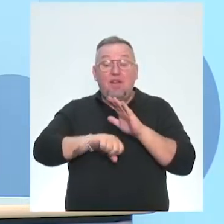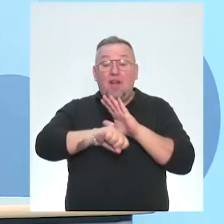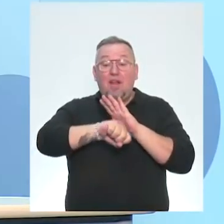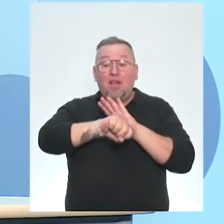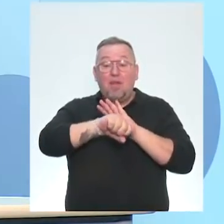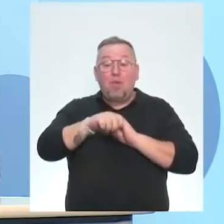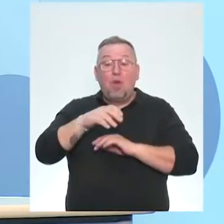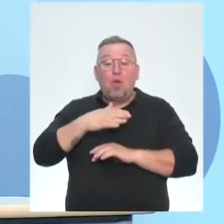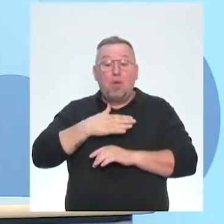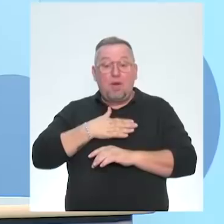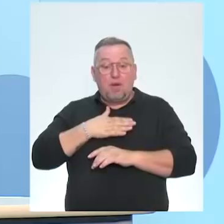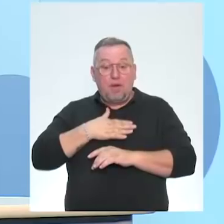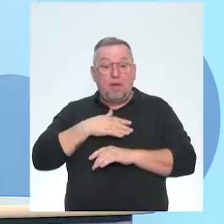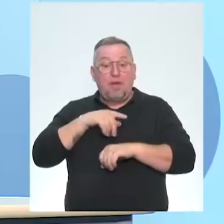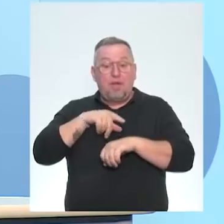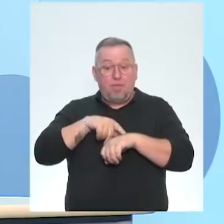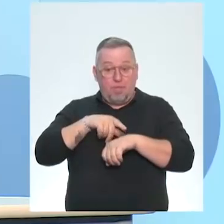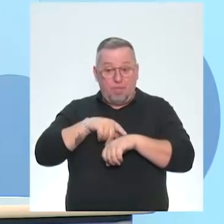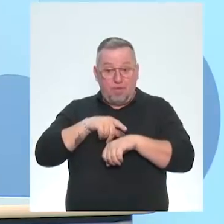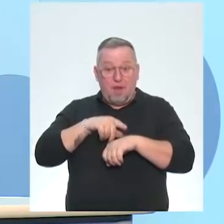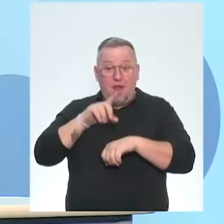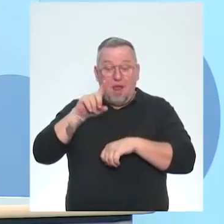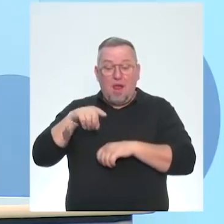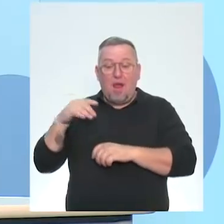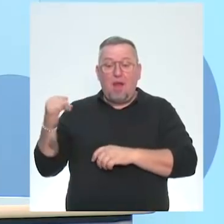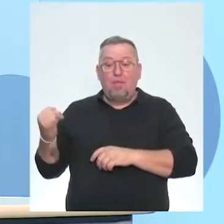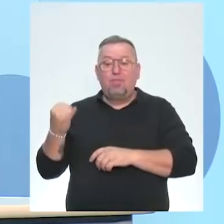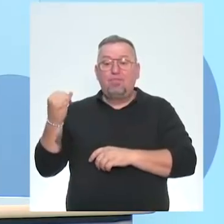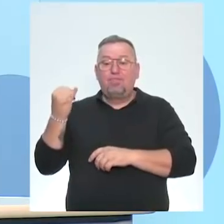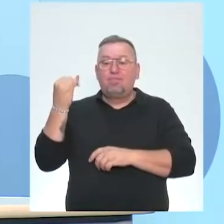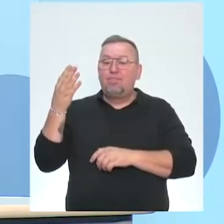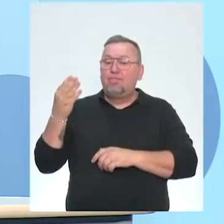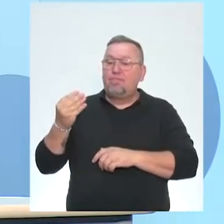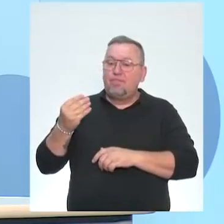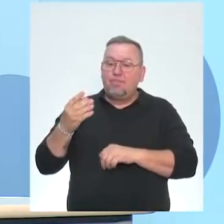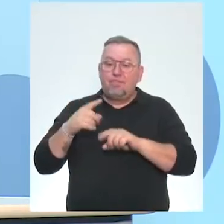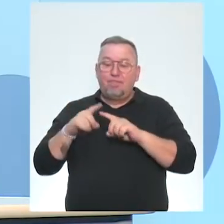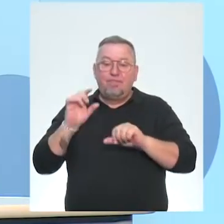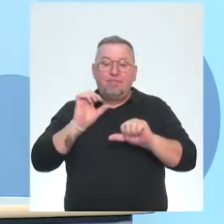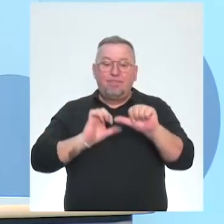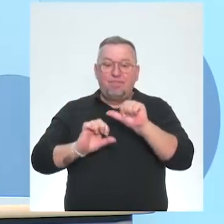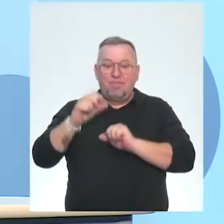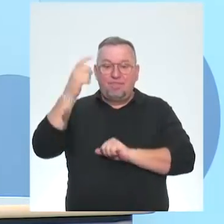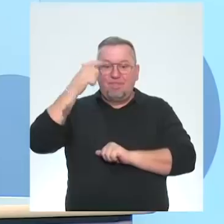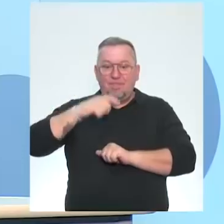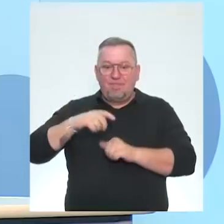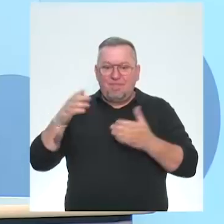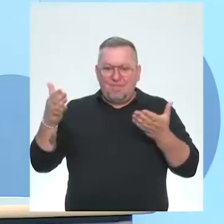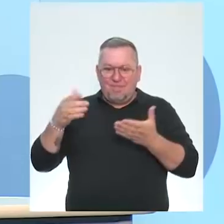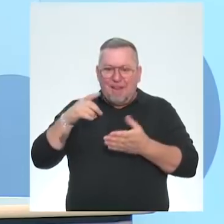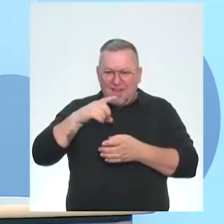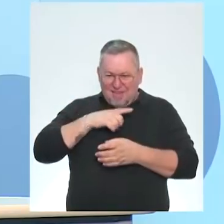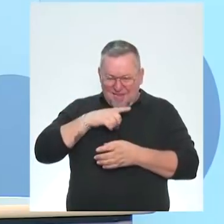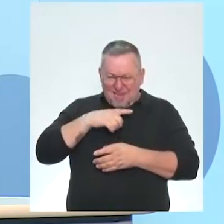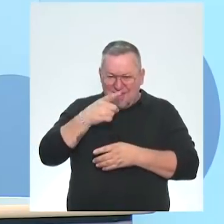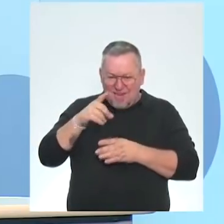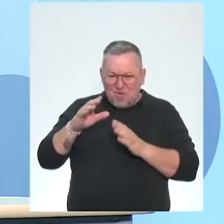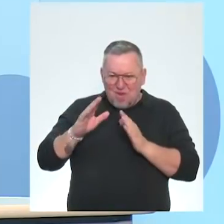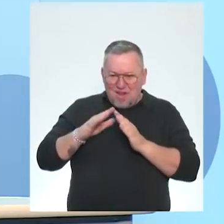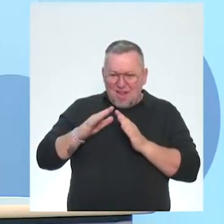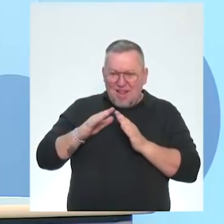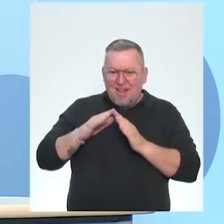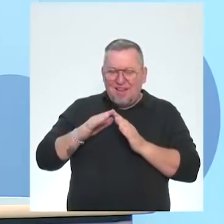passei, e esse momento, ele foi importante, ele é importante para eu me tornar quem eu sou hoje. Você tem isso aí na sua casa?